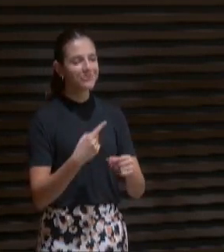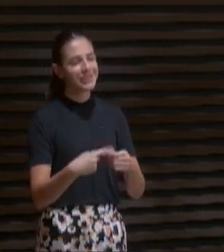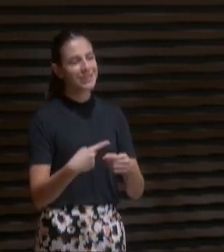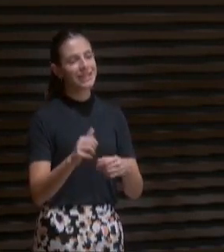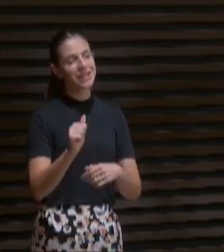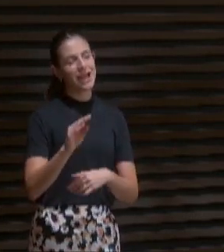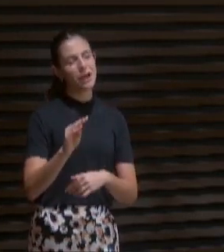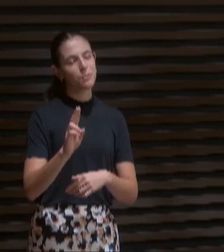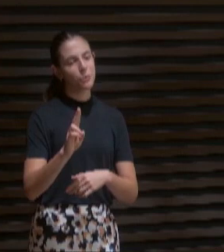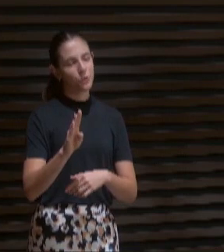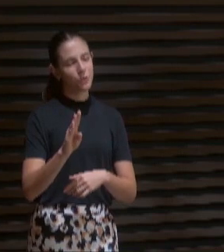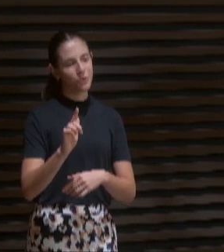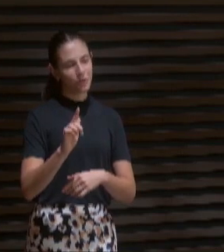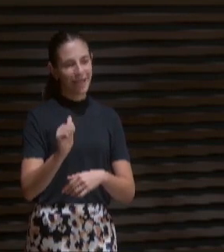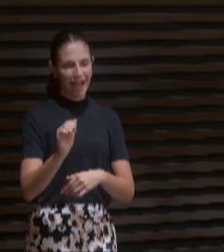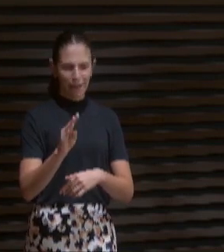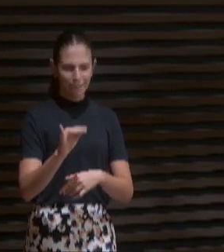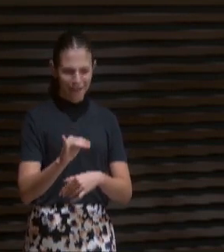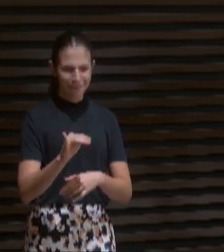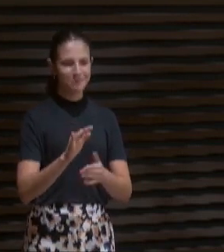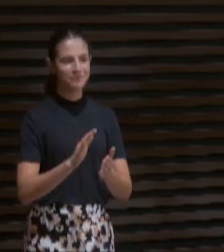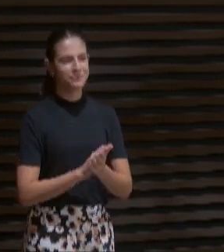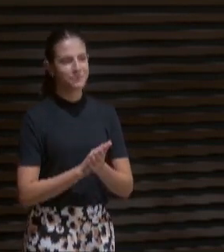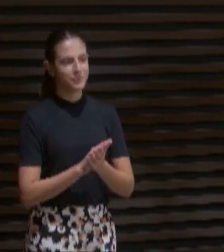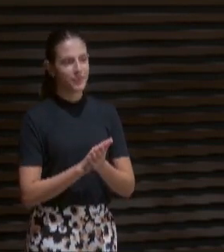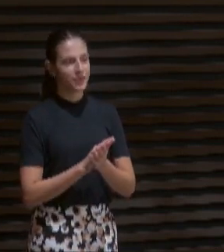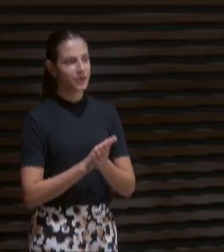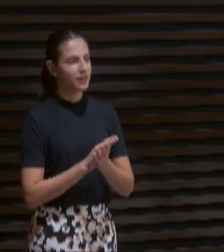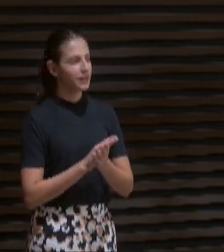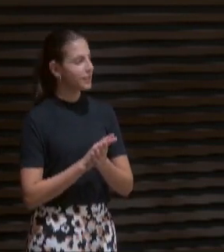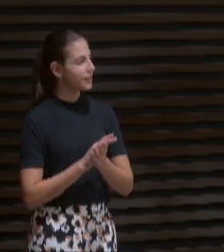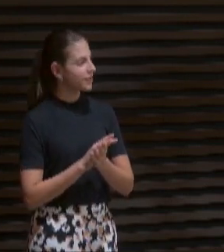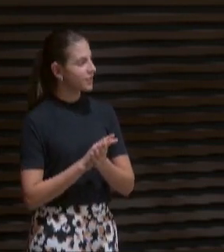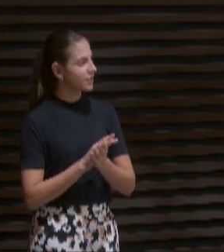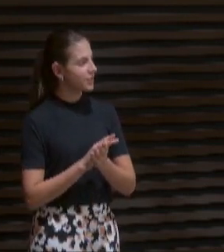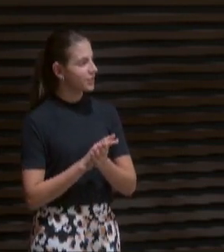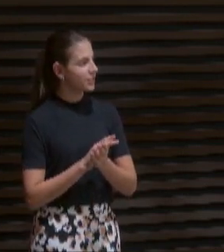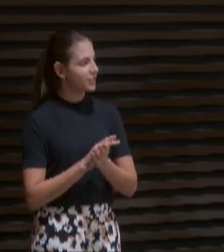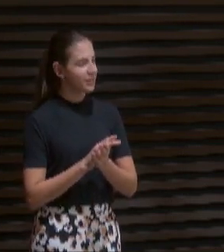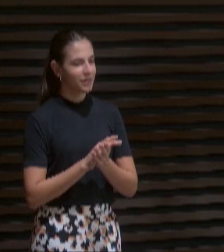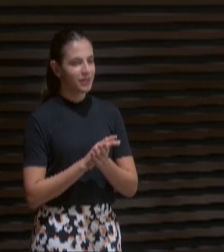Os jornais não falam, né? Vocês já viram algum jornal falar isso? Não.